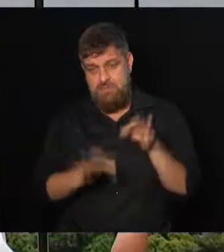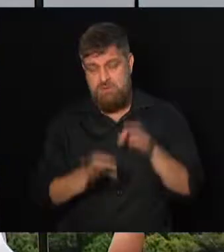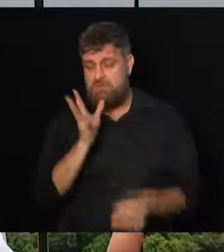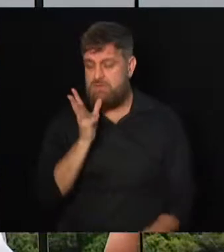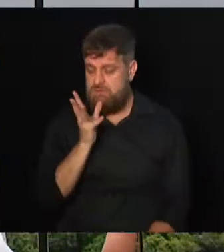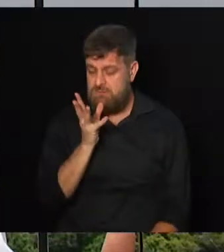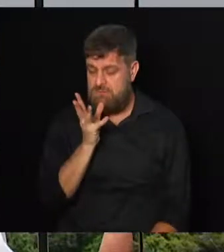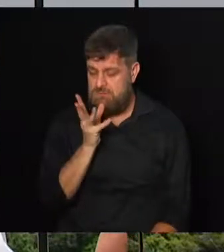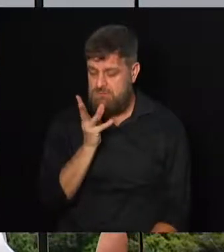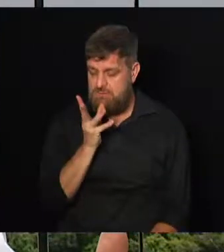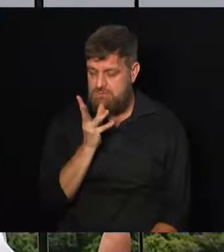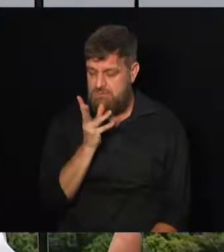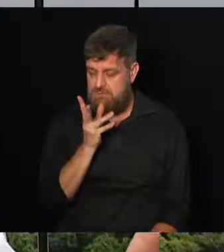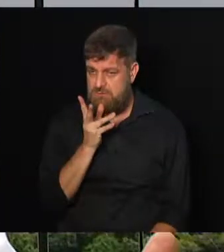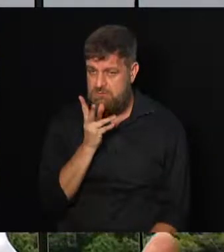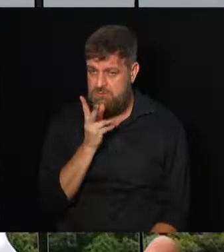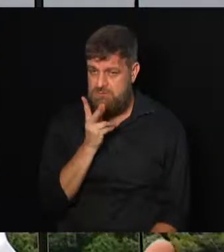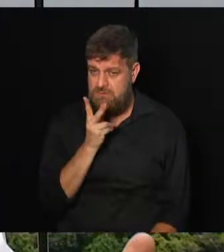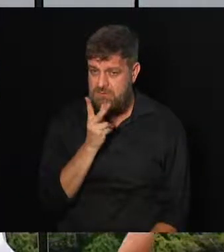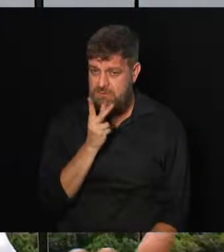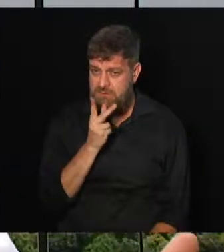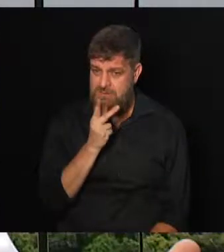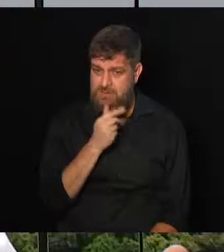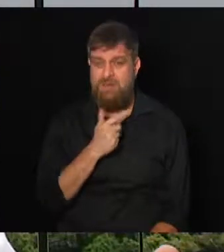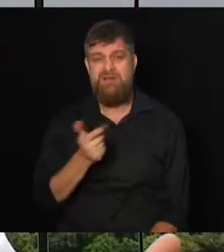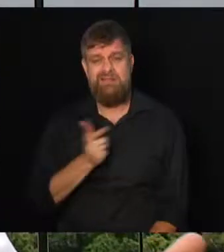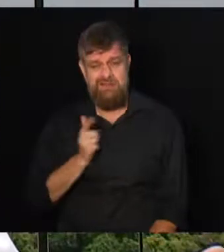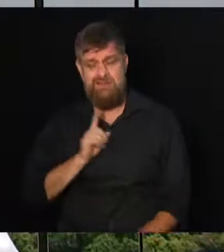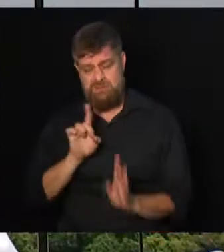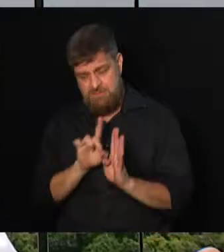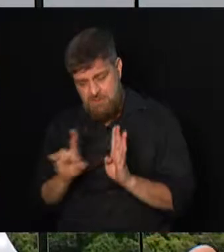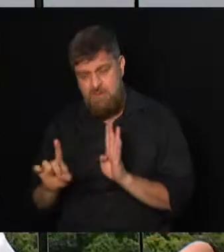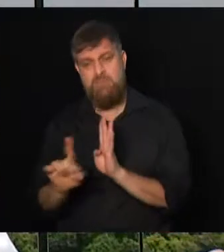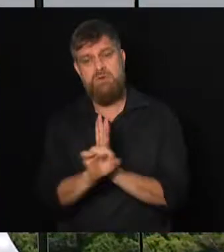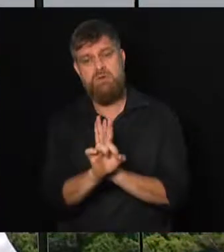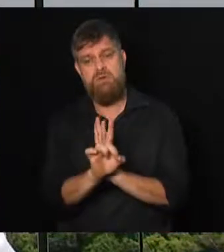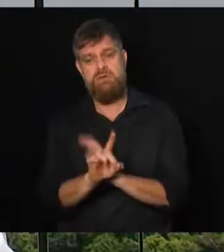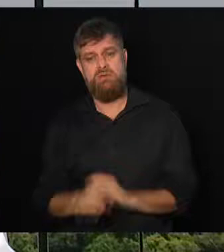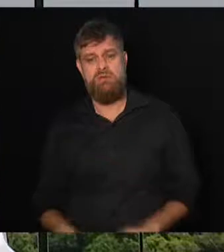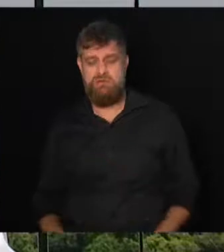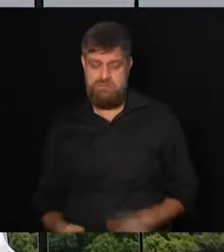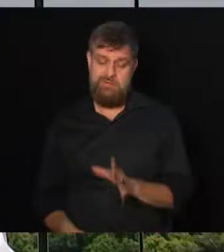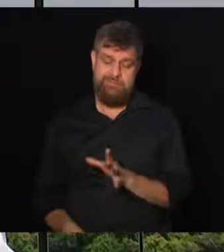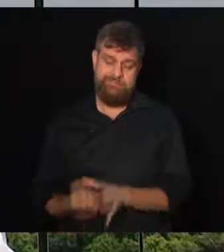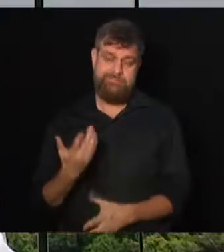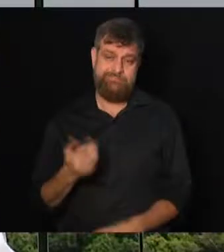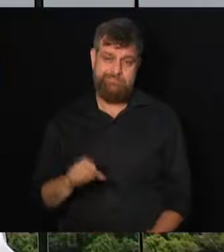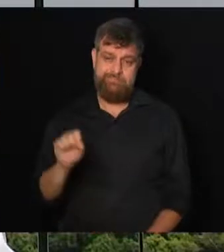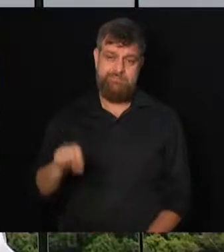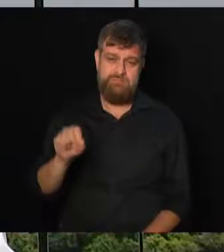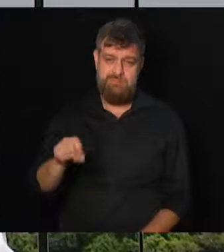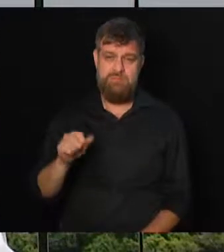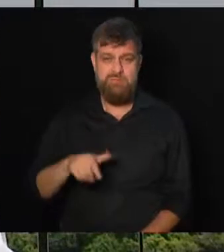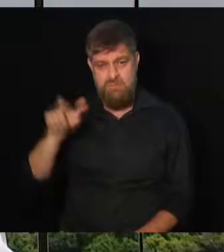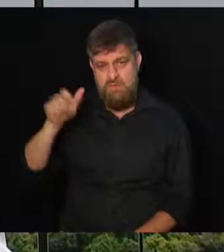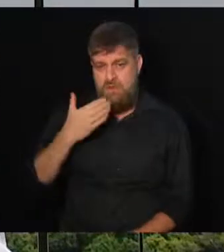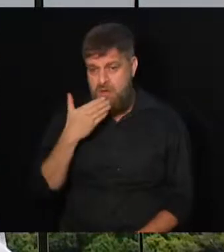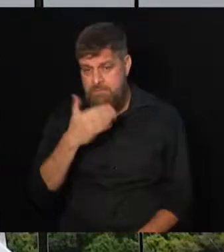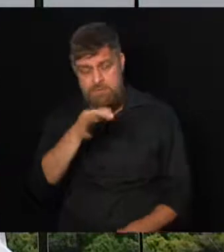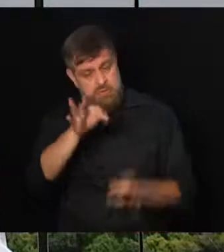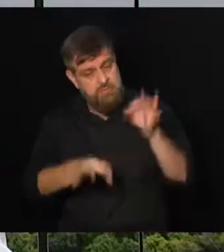morosa. Né? E mesmo com essa prioridade... Exato. Mas ele pode requerer isso para o